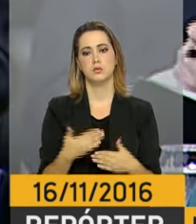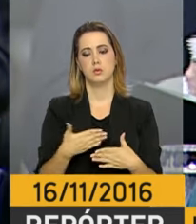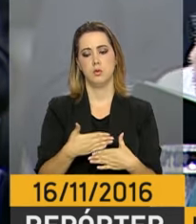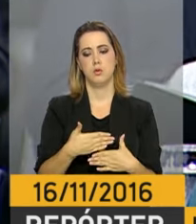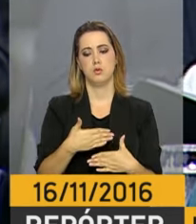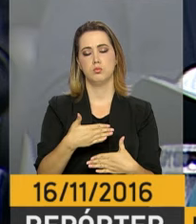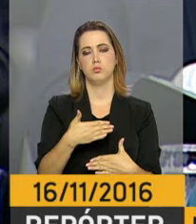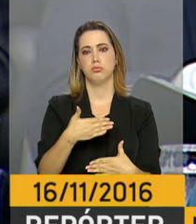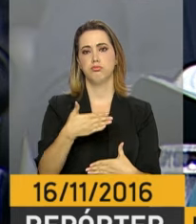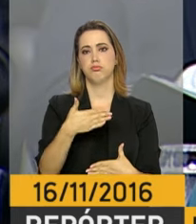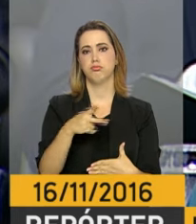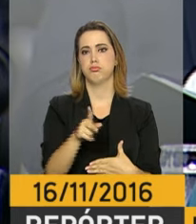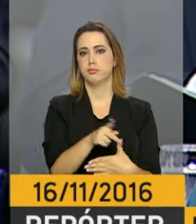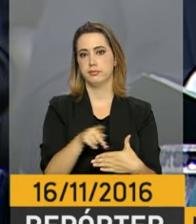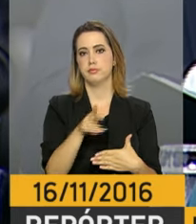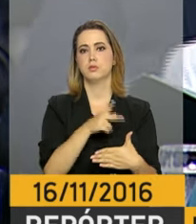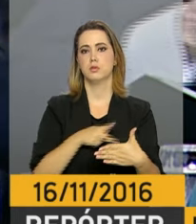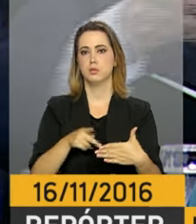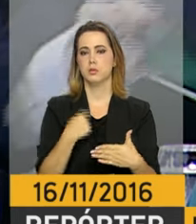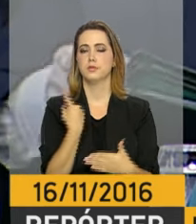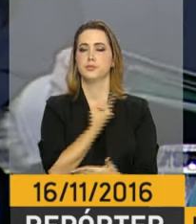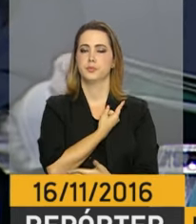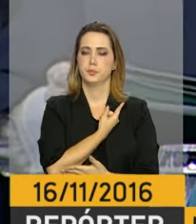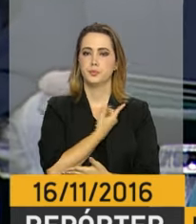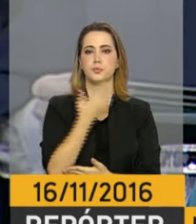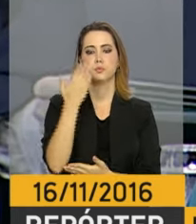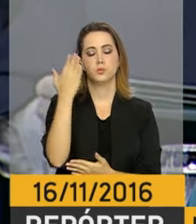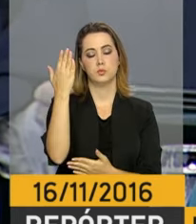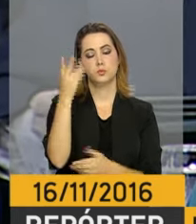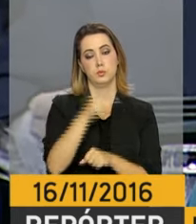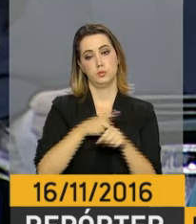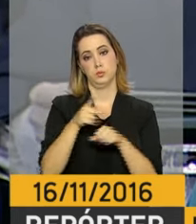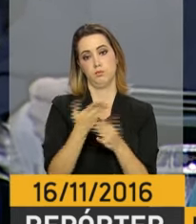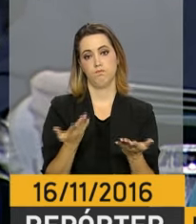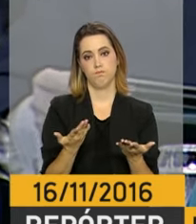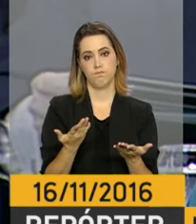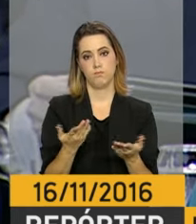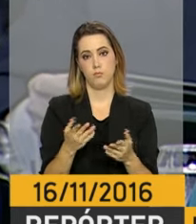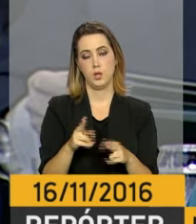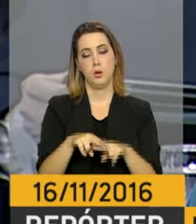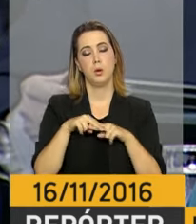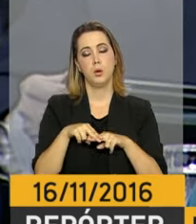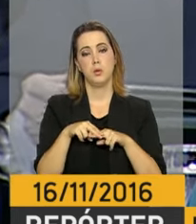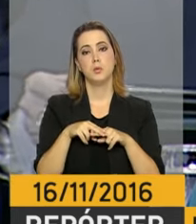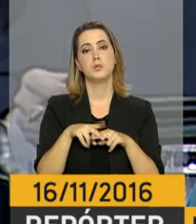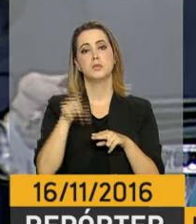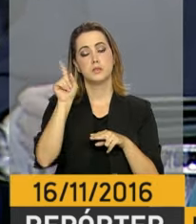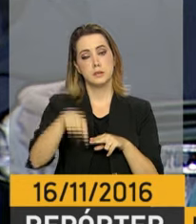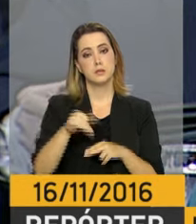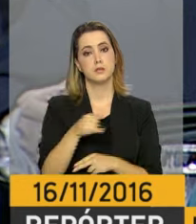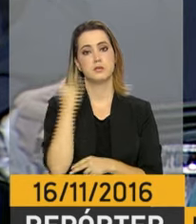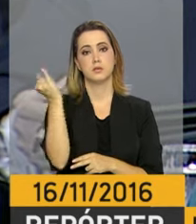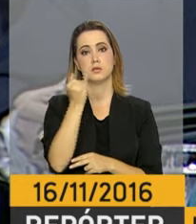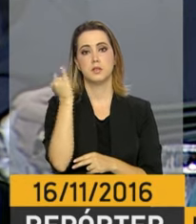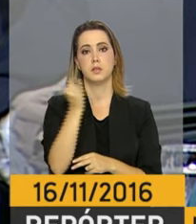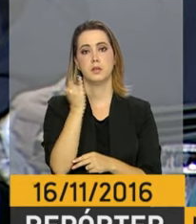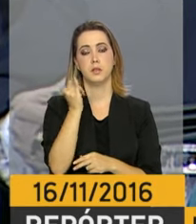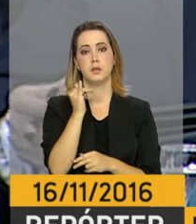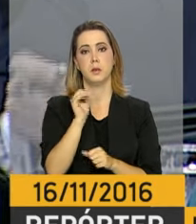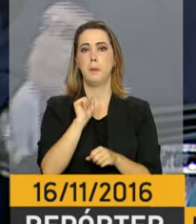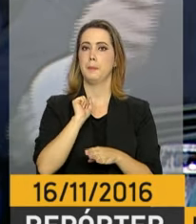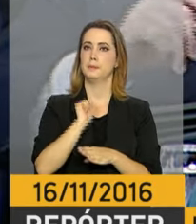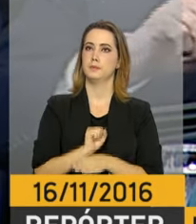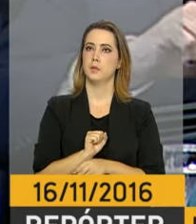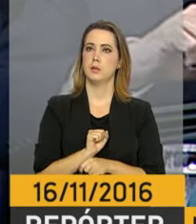contiguos a nosso a nosso país por isso que é sempre que possível é importante para parar